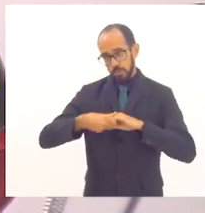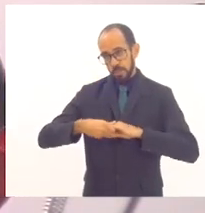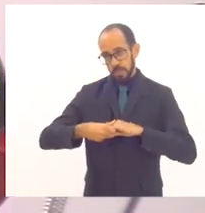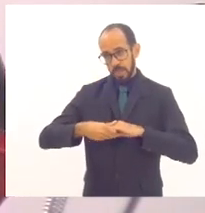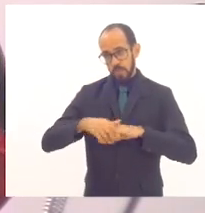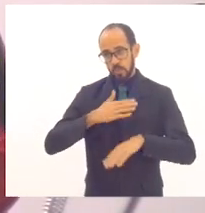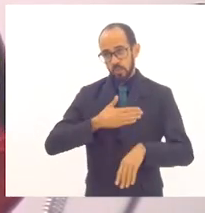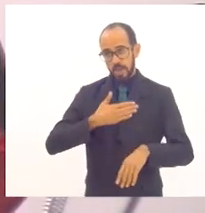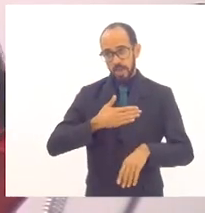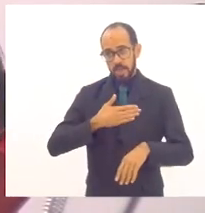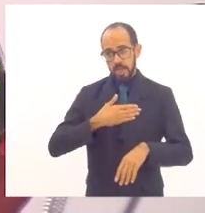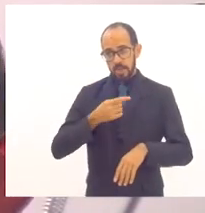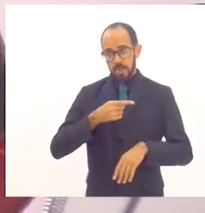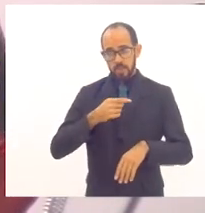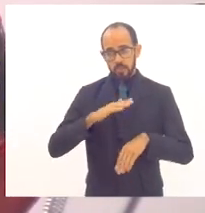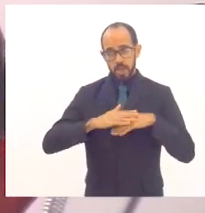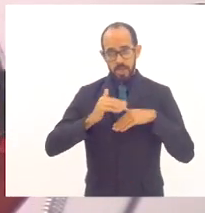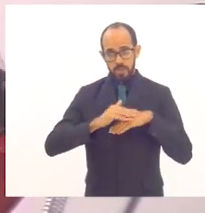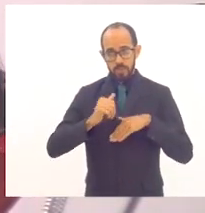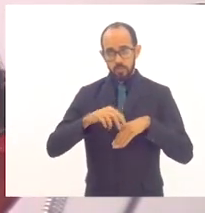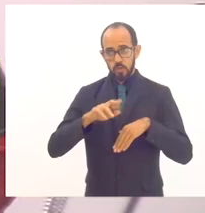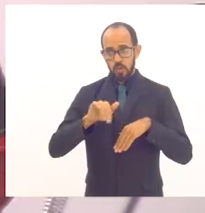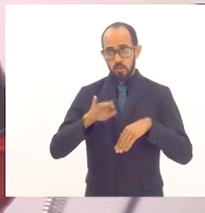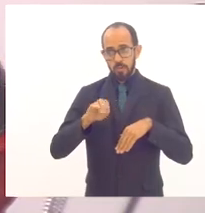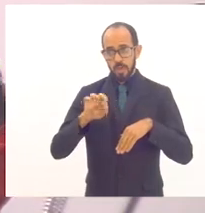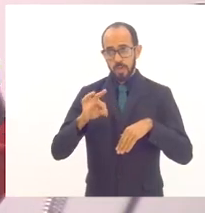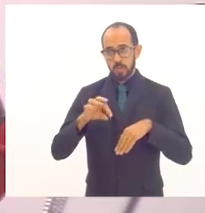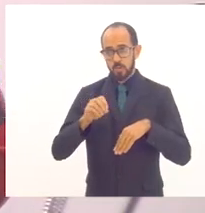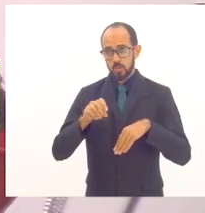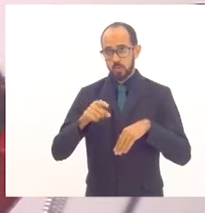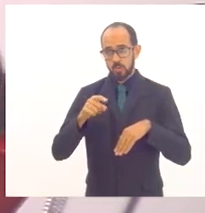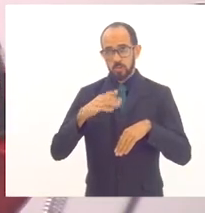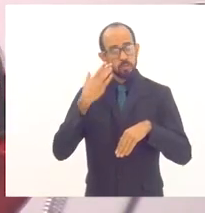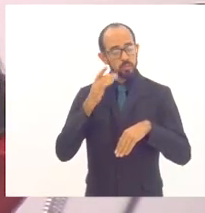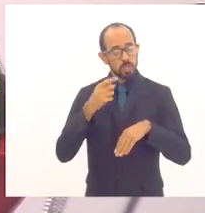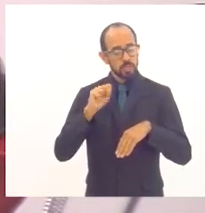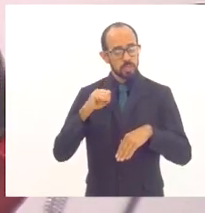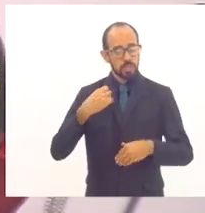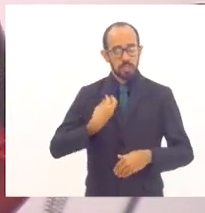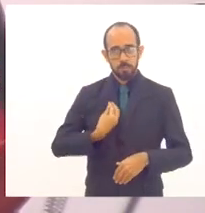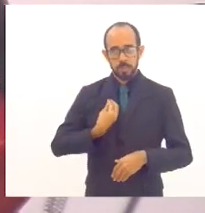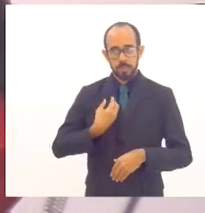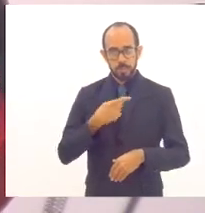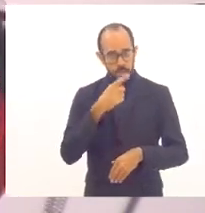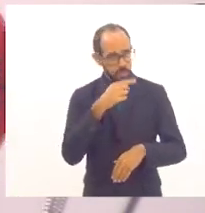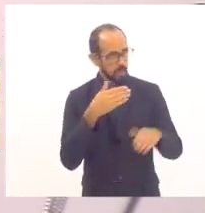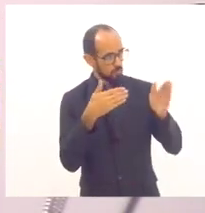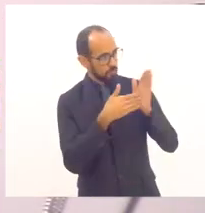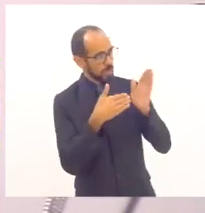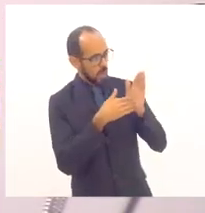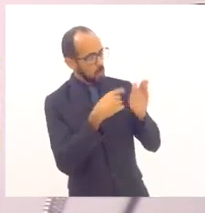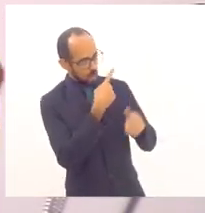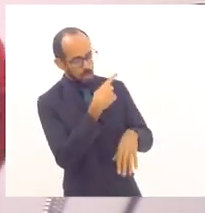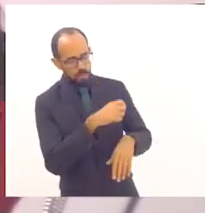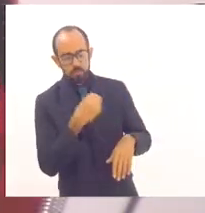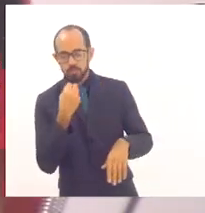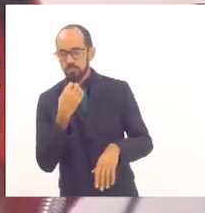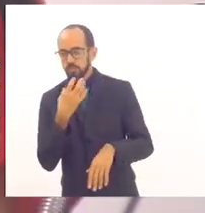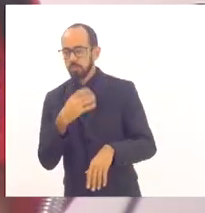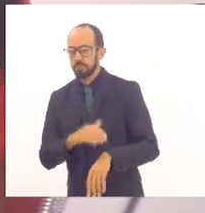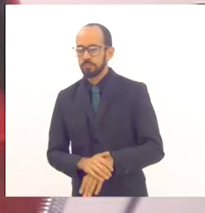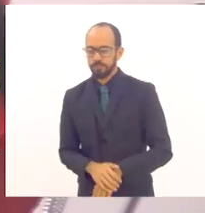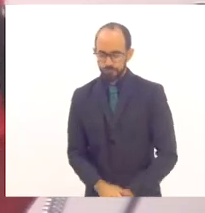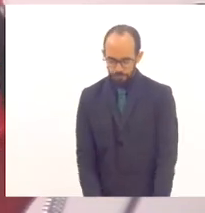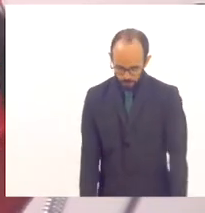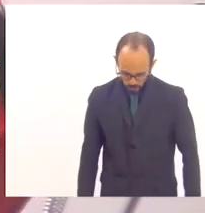foi o Roberto Fernandes. Não sei nem se ele está aí presente nesse momento. Está ali presente. Está lá. Isso aí, Robertinho, está atrás